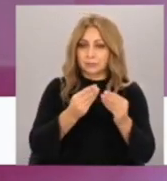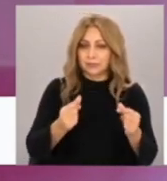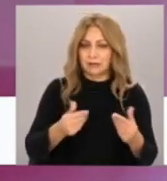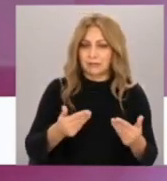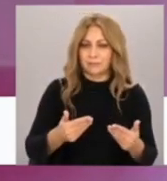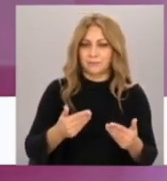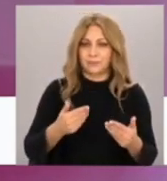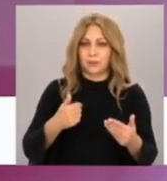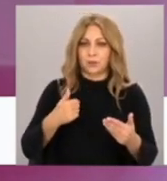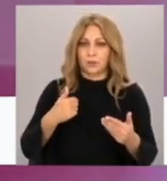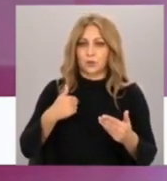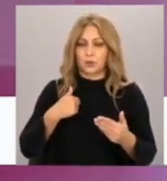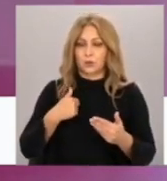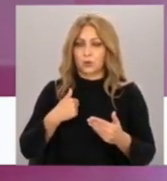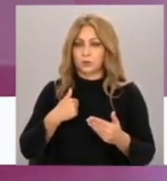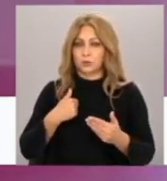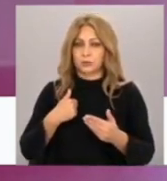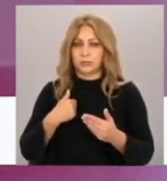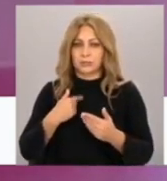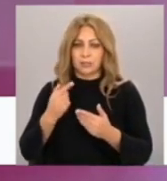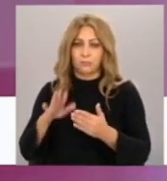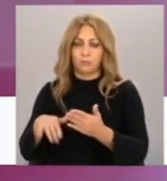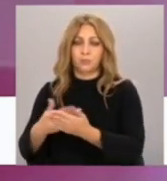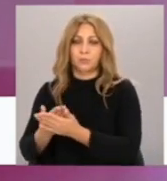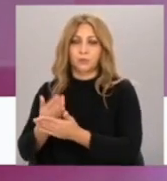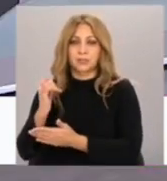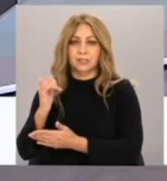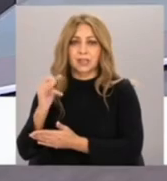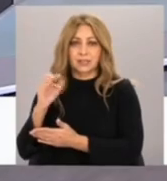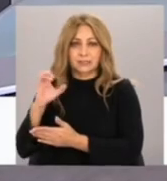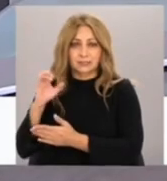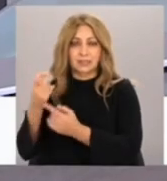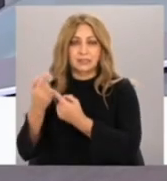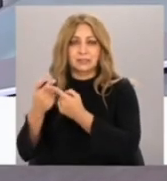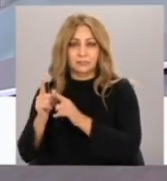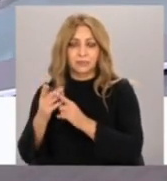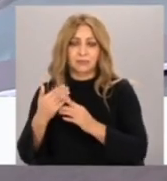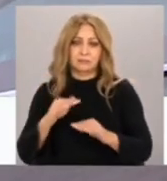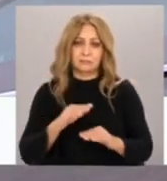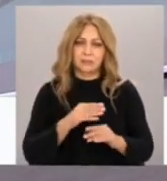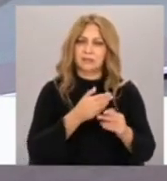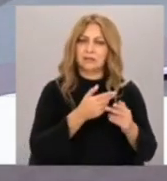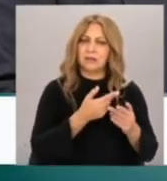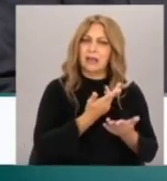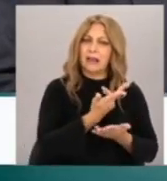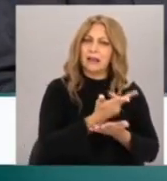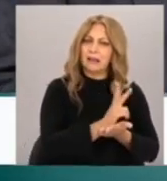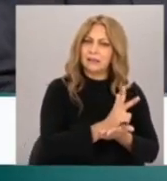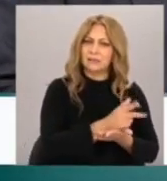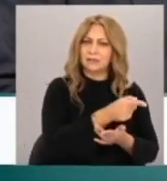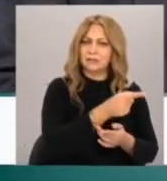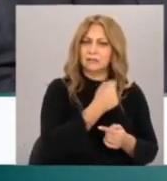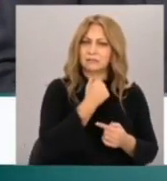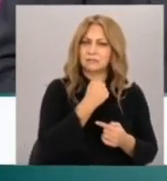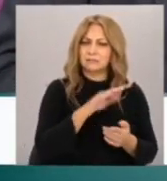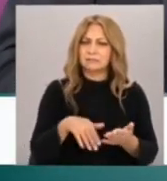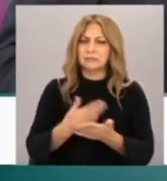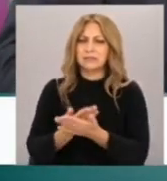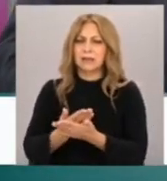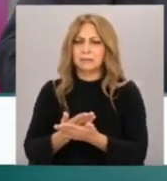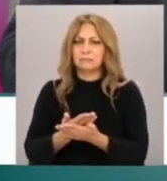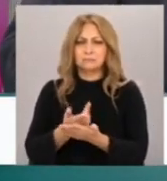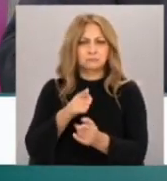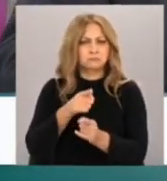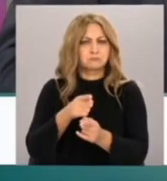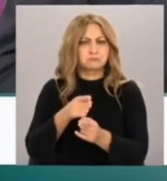relativamente a ao e RC mas eu não gosto de mim qualquer proposta do parte do livro que possa favorecer que